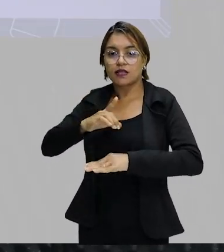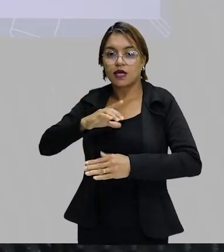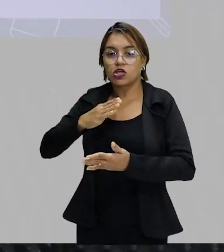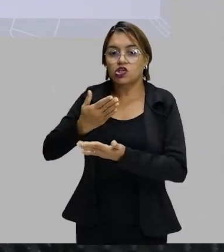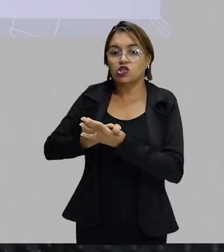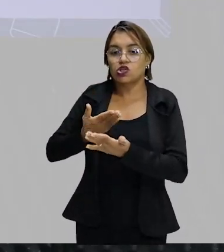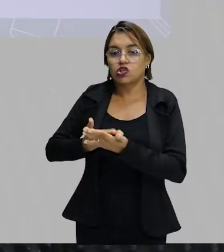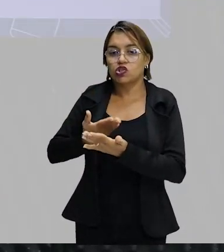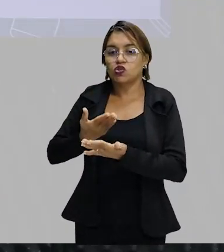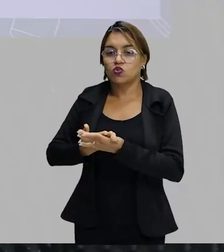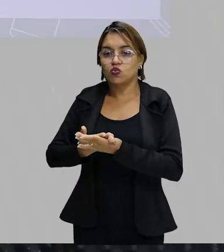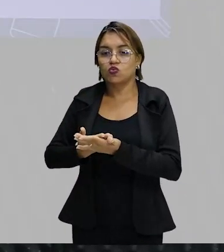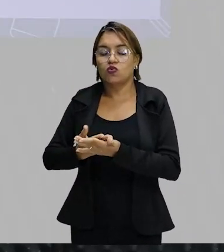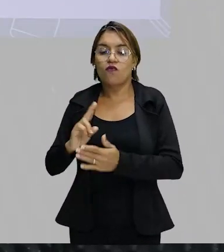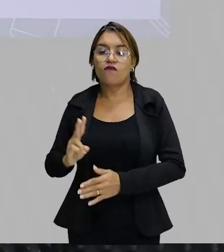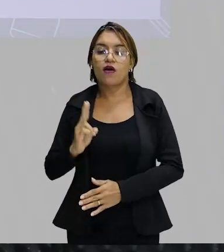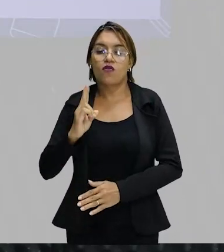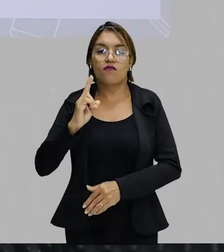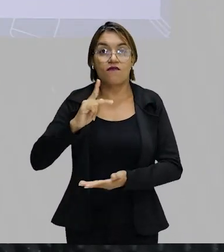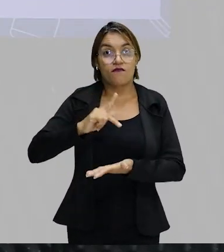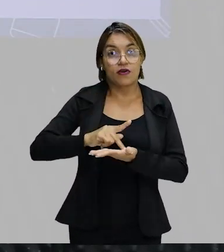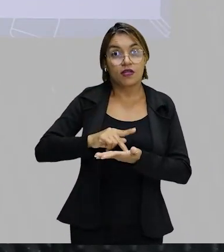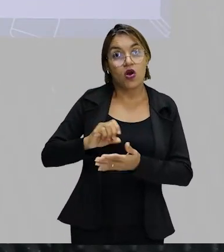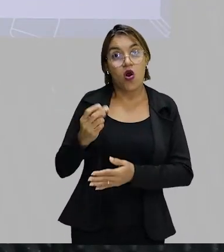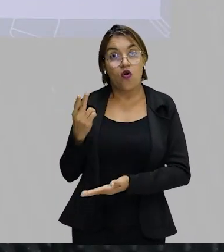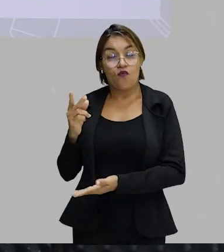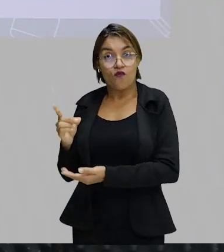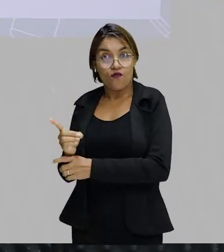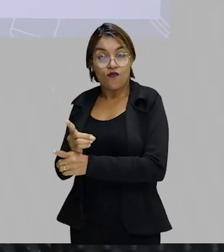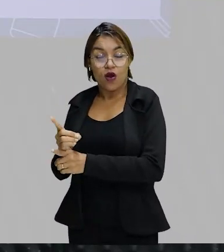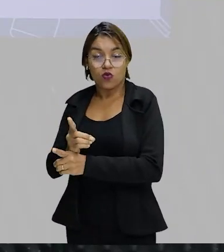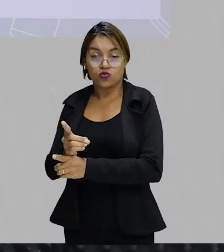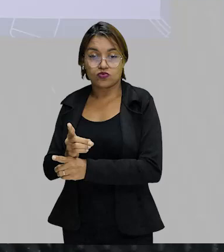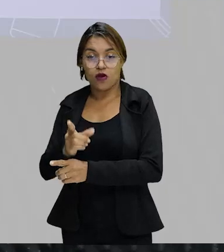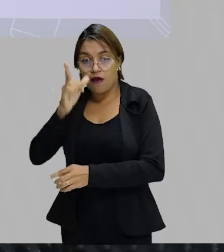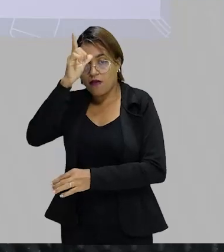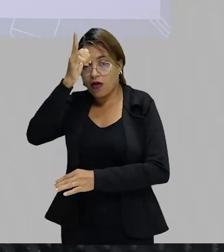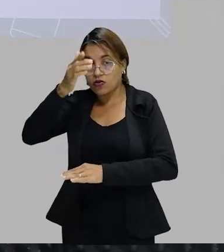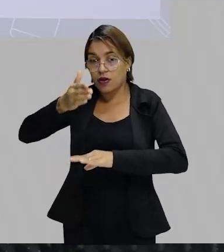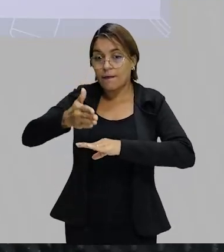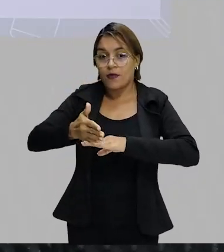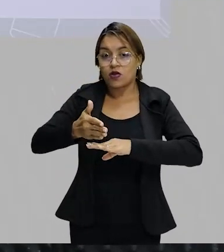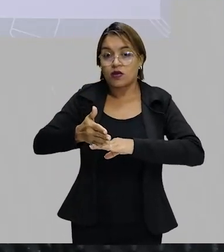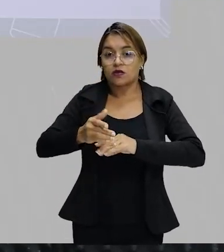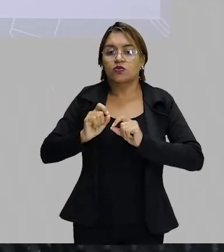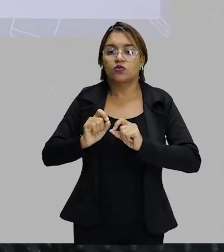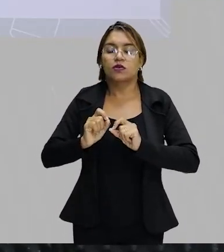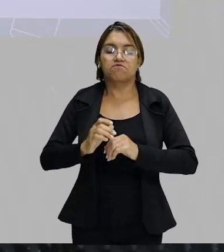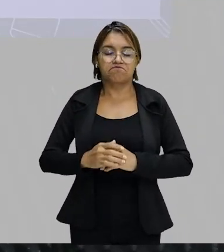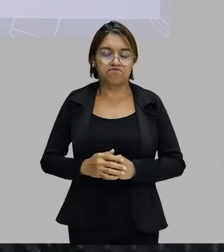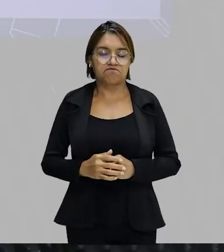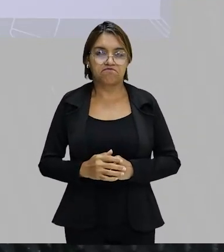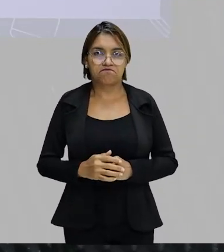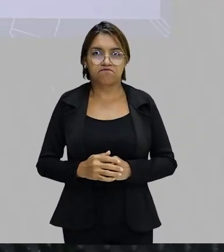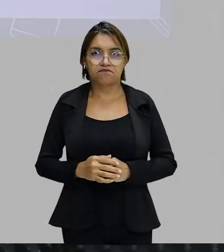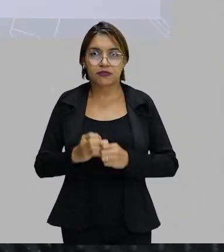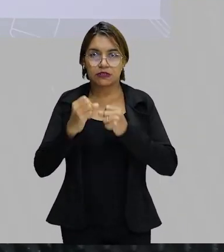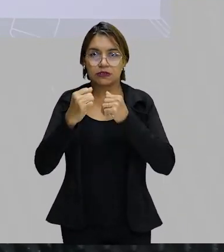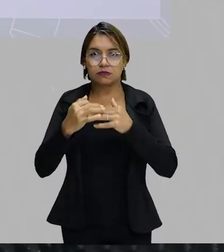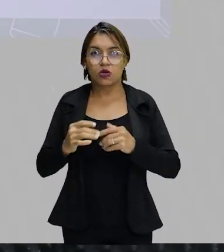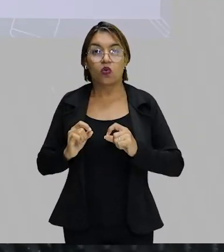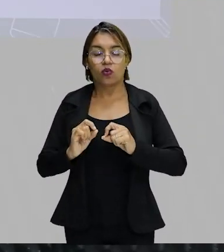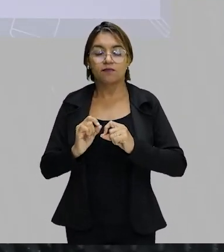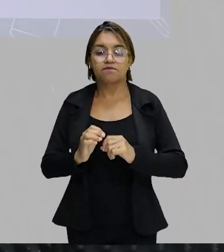de verdadeiro e falso. Sobre esta lógica moderna, podemos dizer que, uma excelente questão para a gente responder